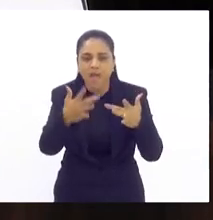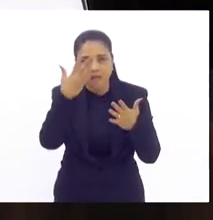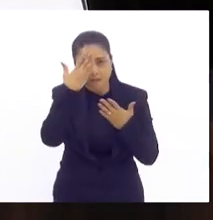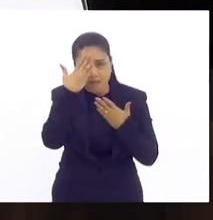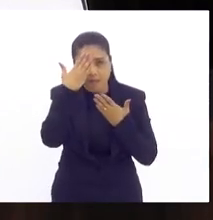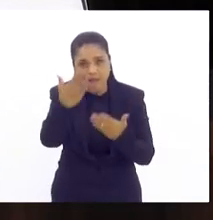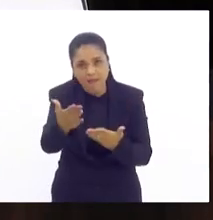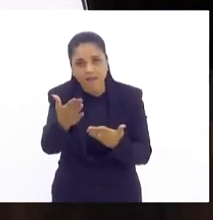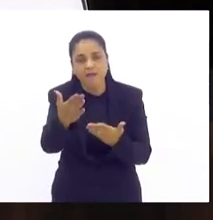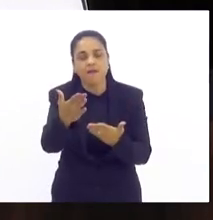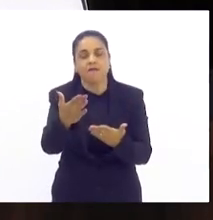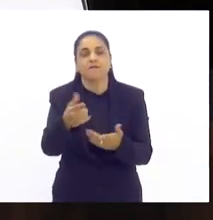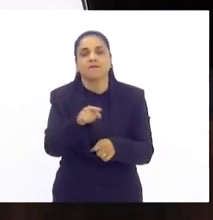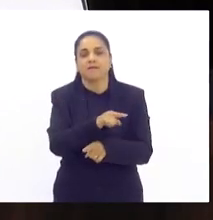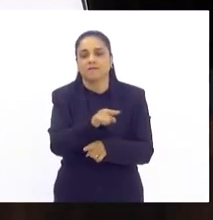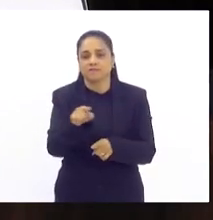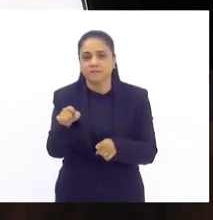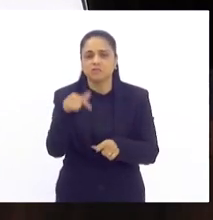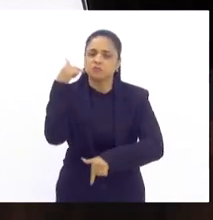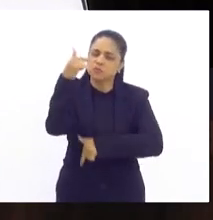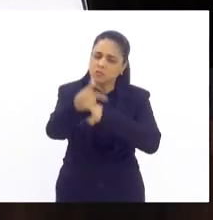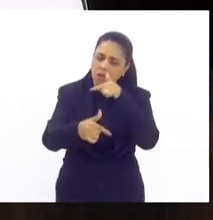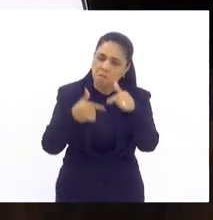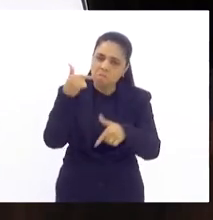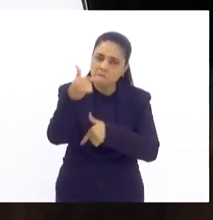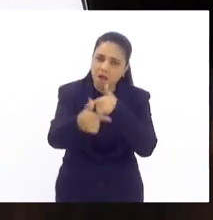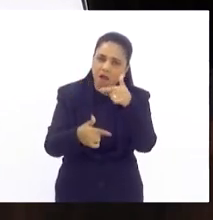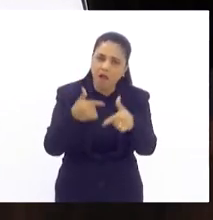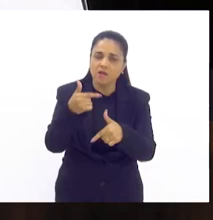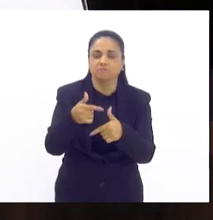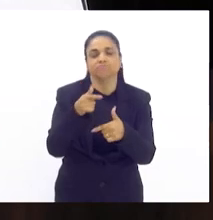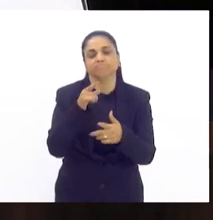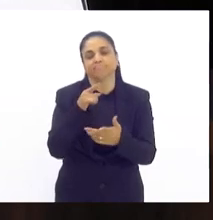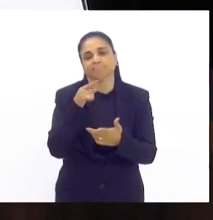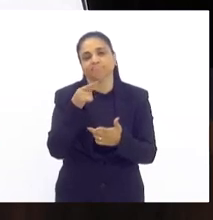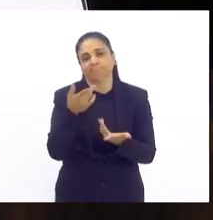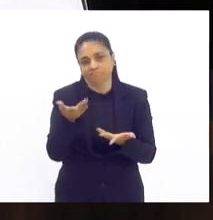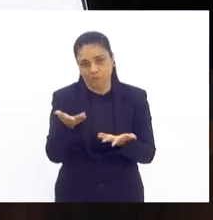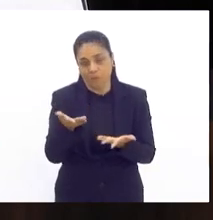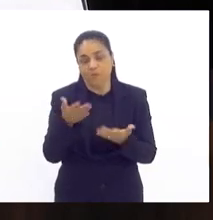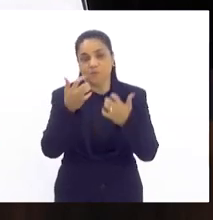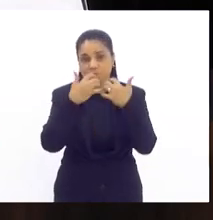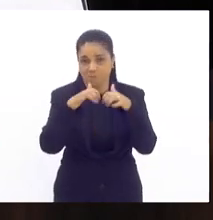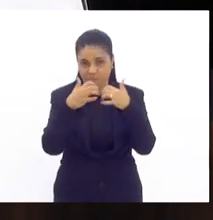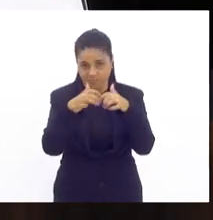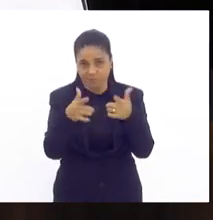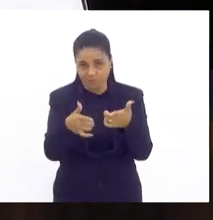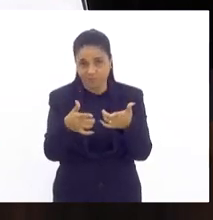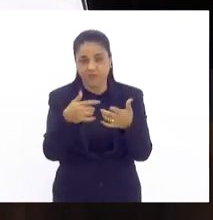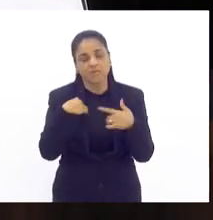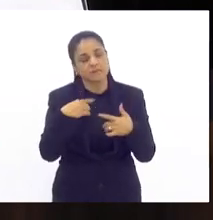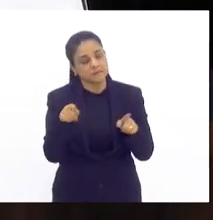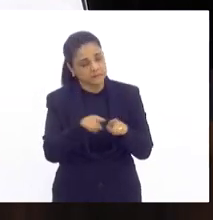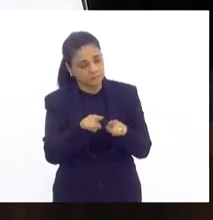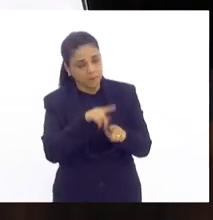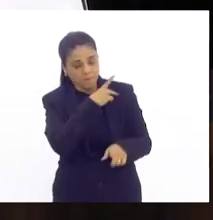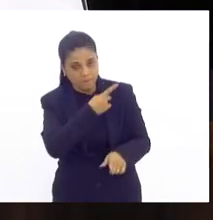minha profunda gratidão com relação ao trabalho que vocês desempenharam lá. E queria, presidente, fazer uma